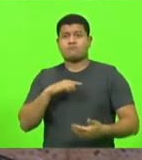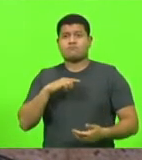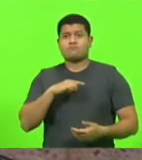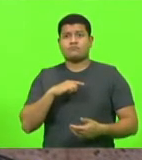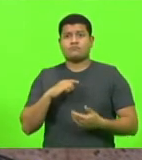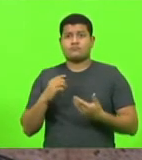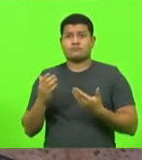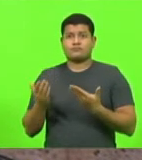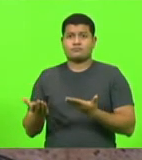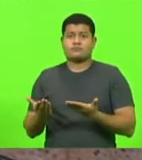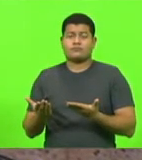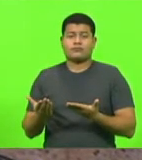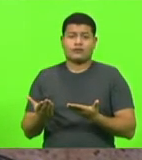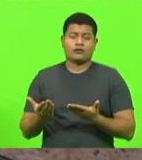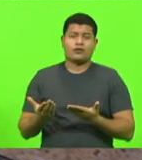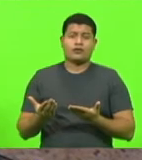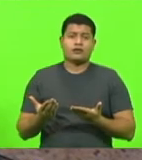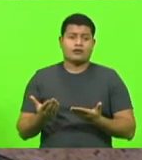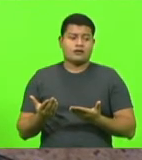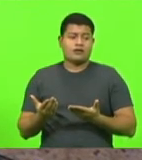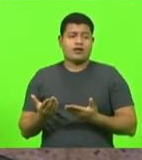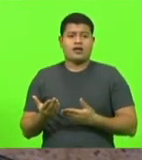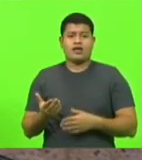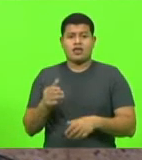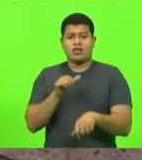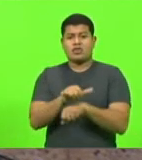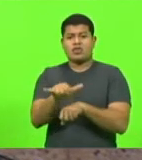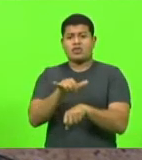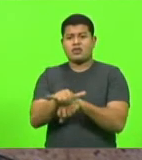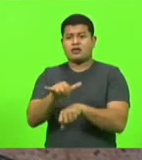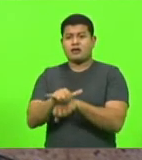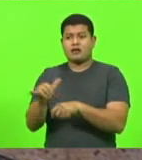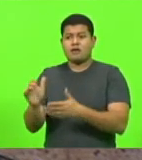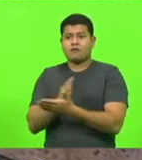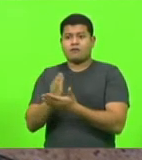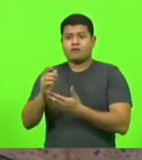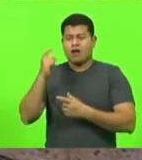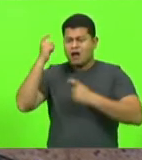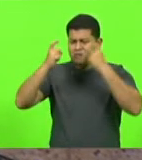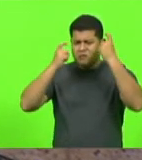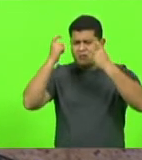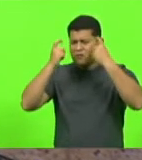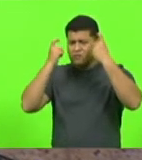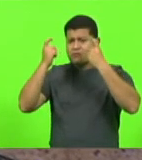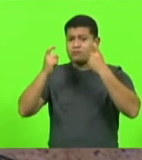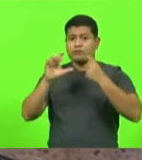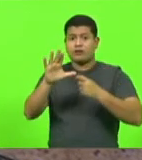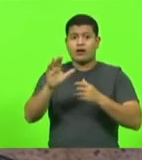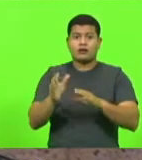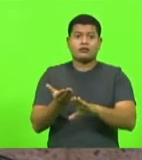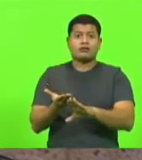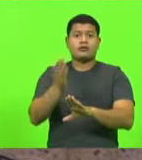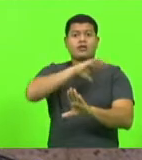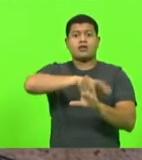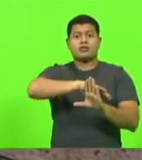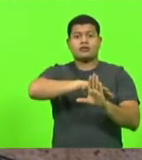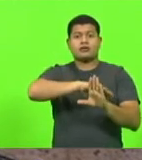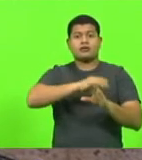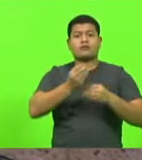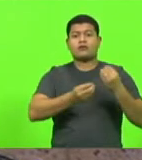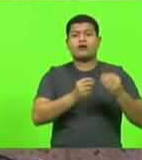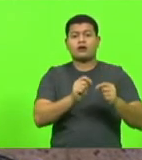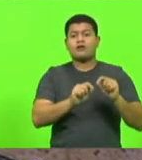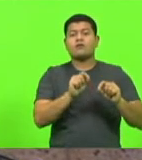engodo, fazia-se de conta que realmente estava preocupado com o povo, e um caos, tá, na segurança pública,